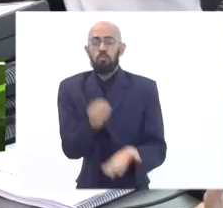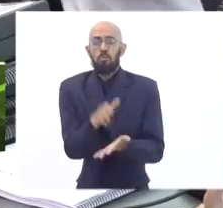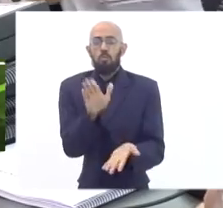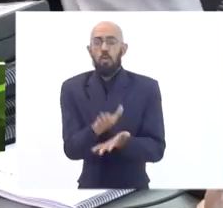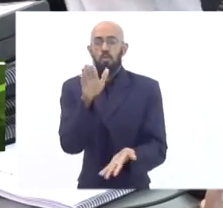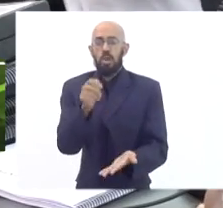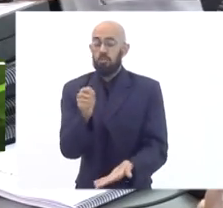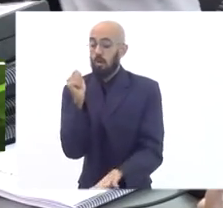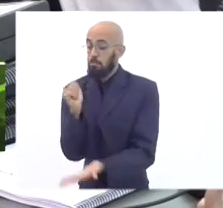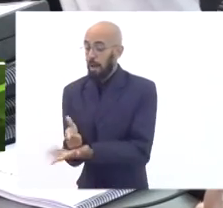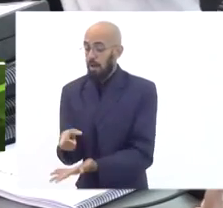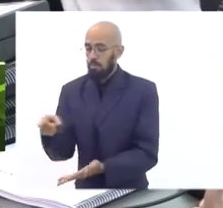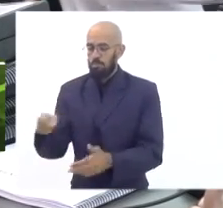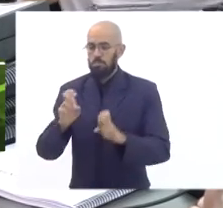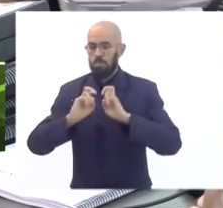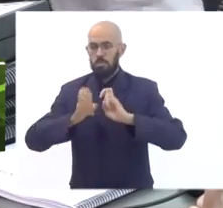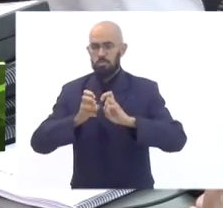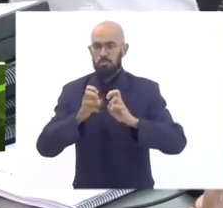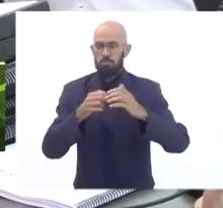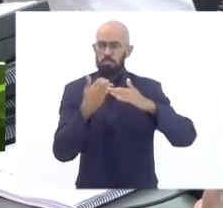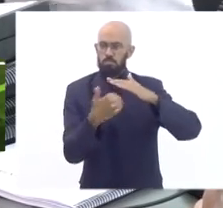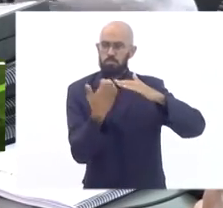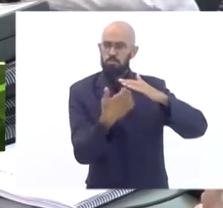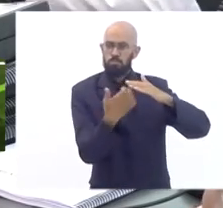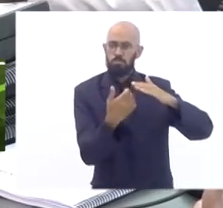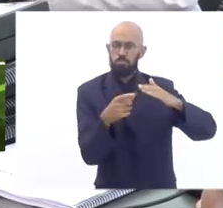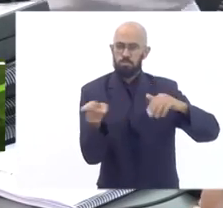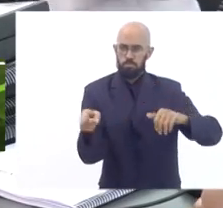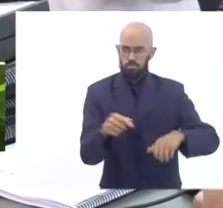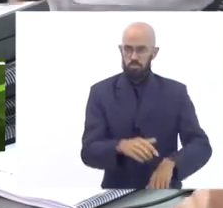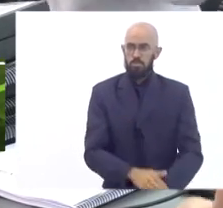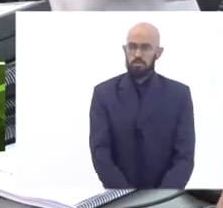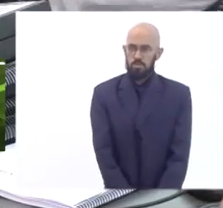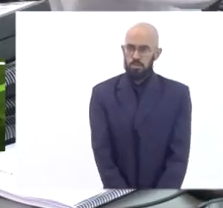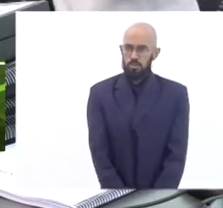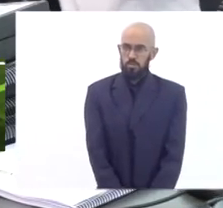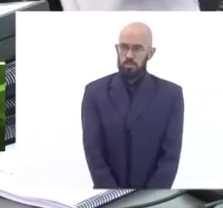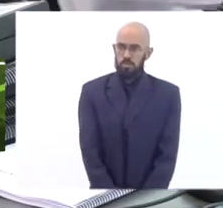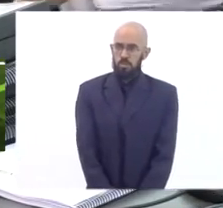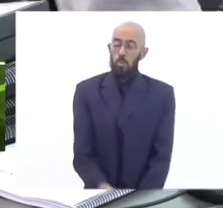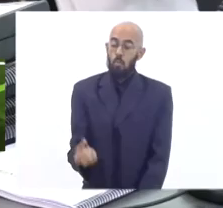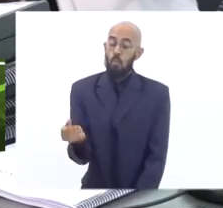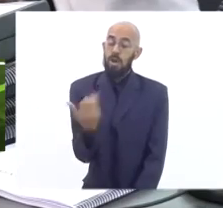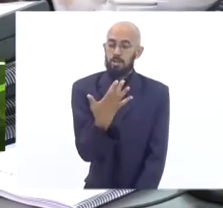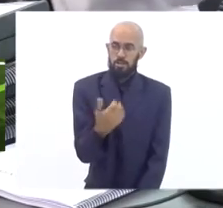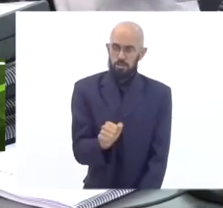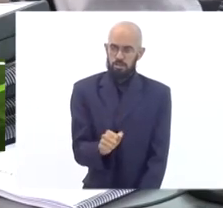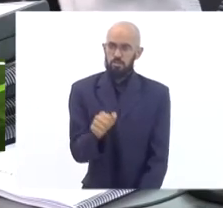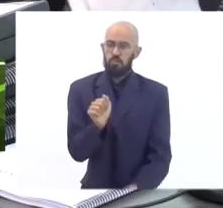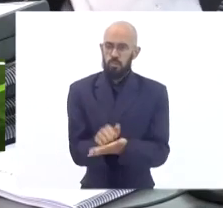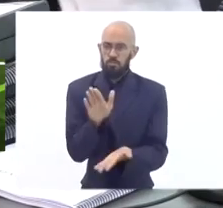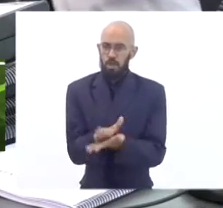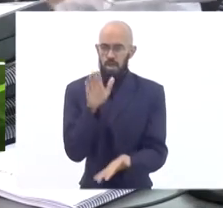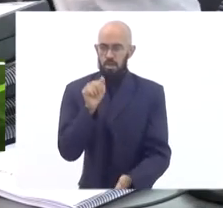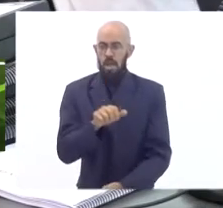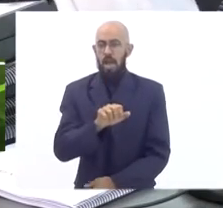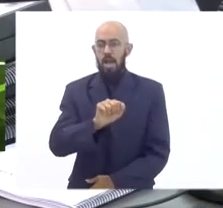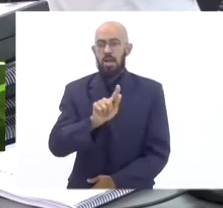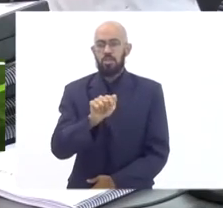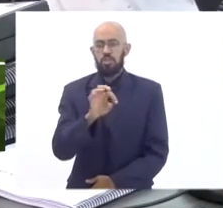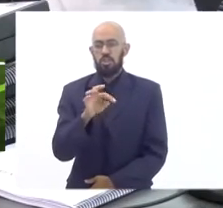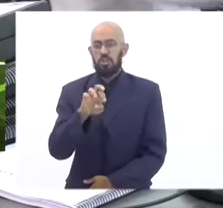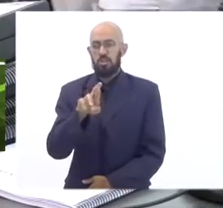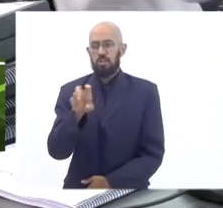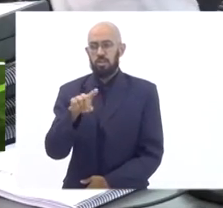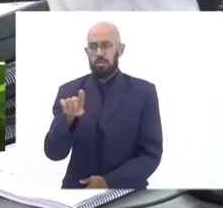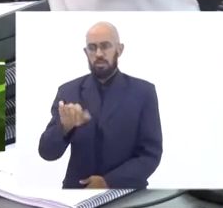e pagas pela Supervia ao Estado. Quantas multas foram aplicadas pela Getransp? Quantas notificações?